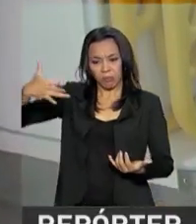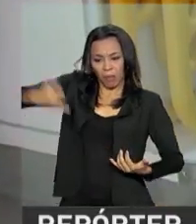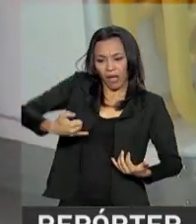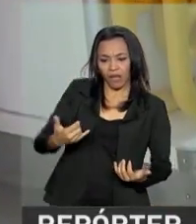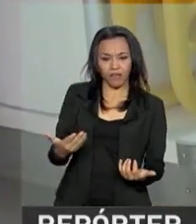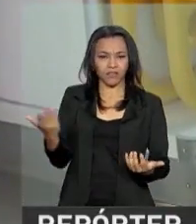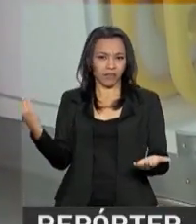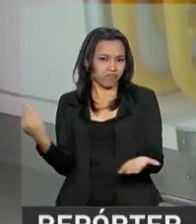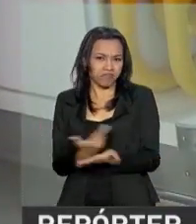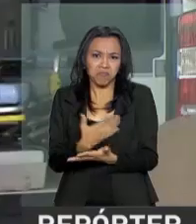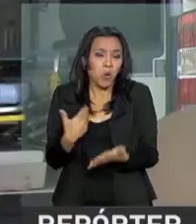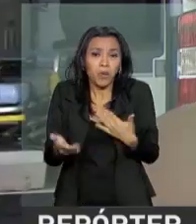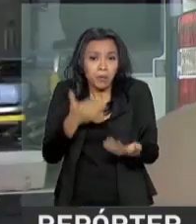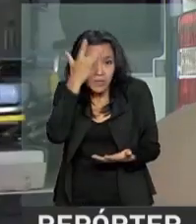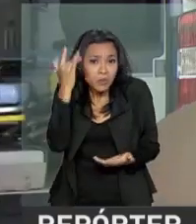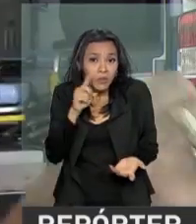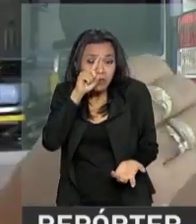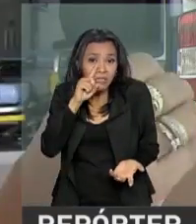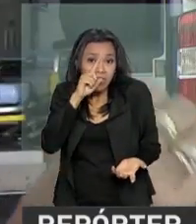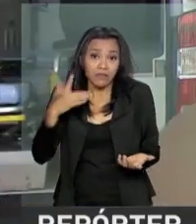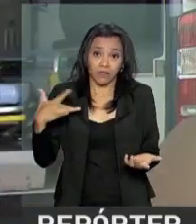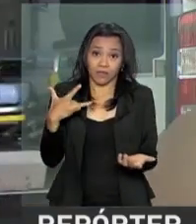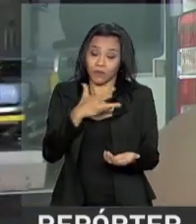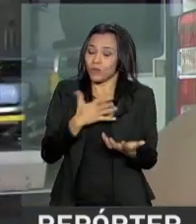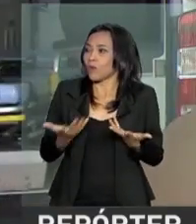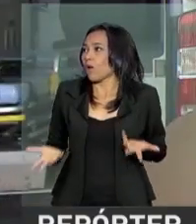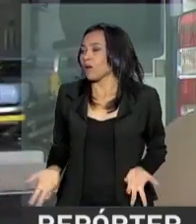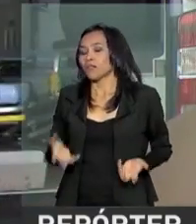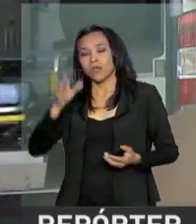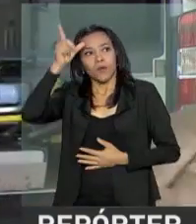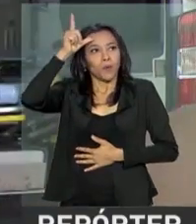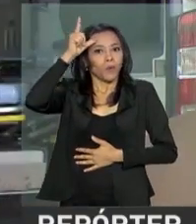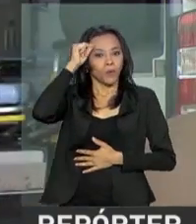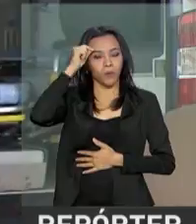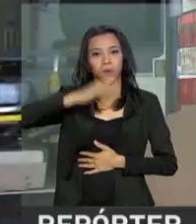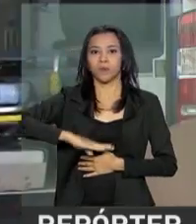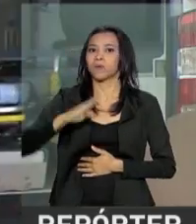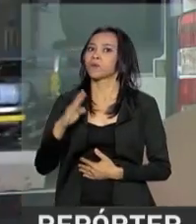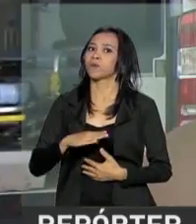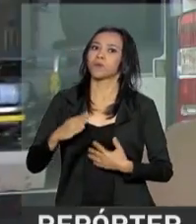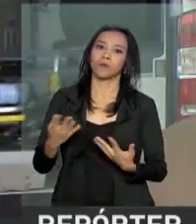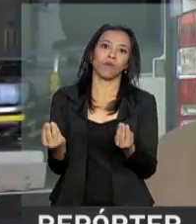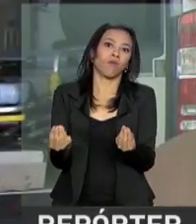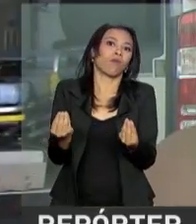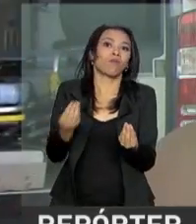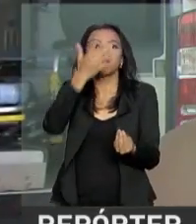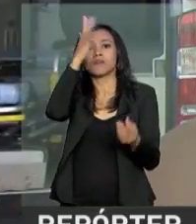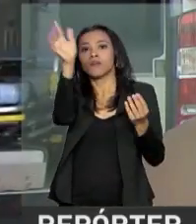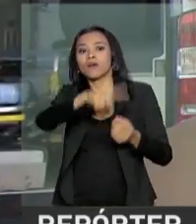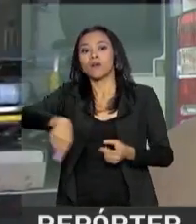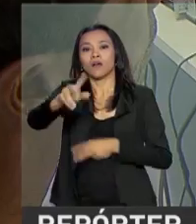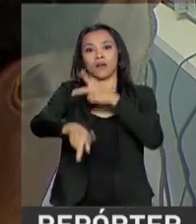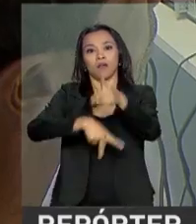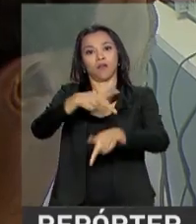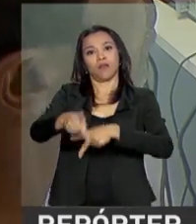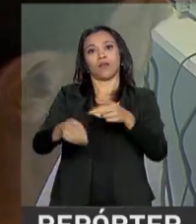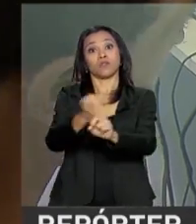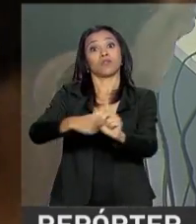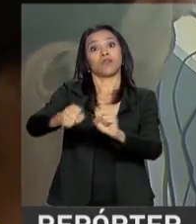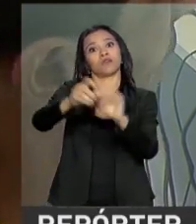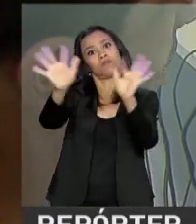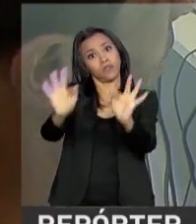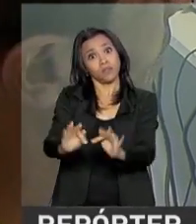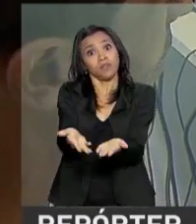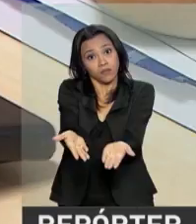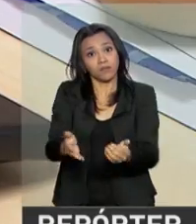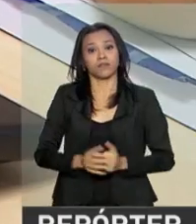baleado, para o paciente de risco, já é um alívio muito grande. Você não tem ideia de como a população está feliz por isso. E o repasse